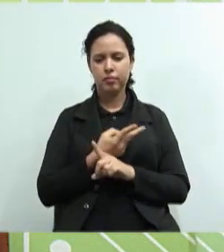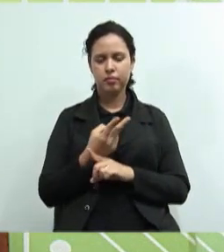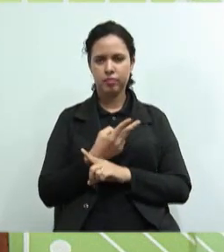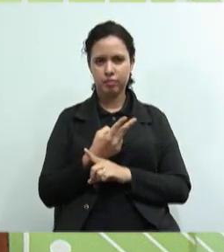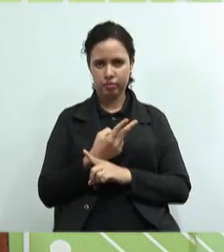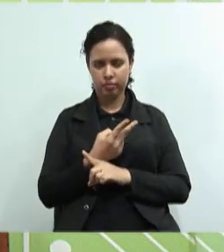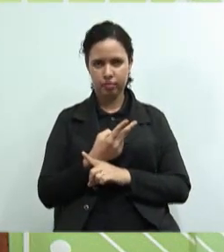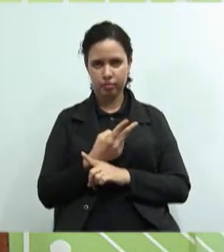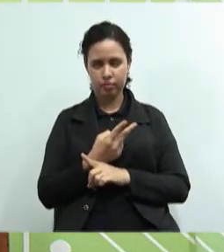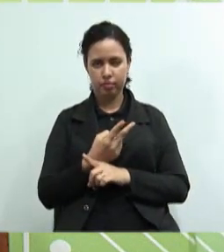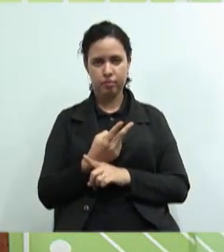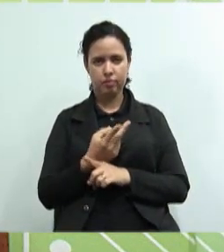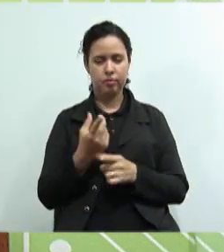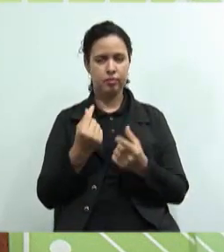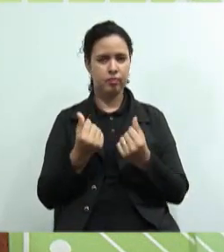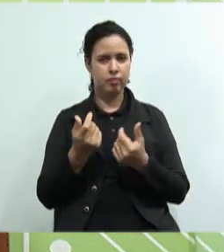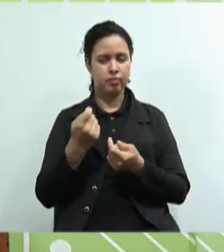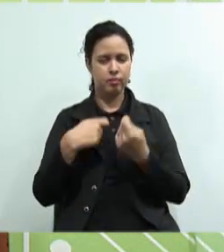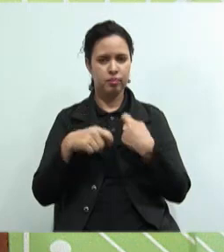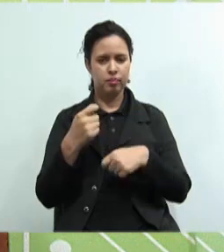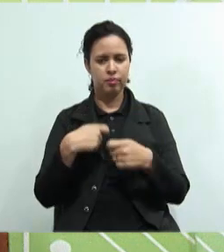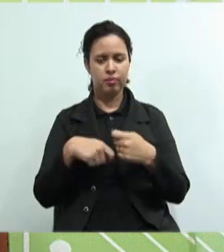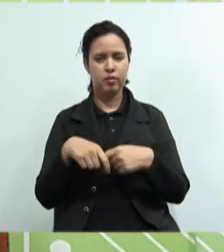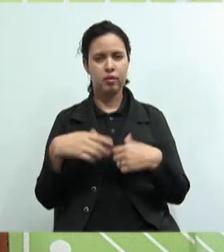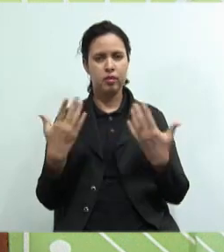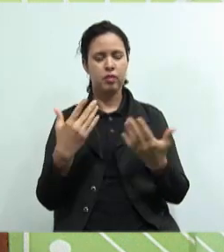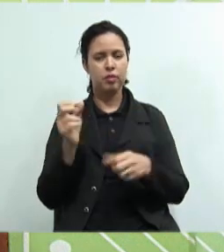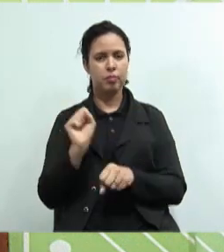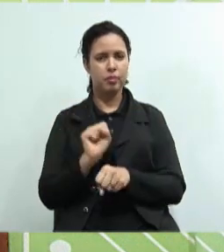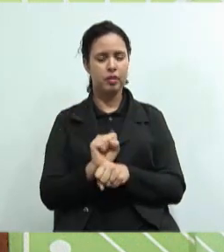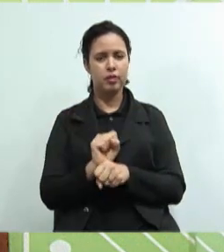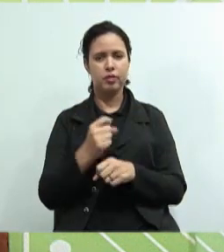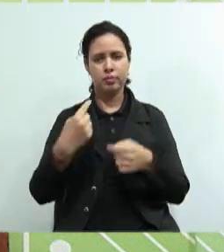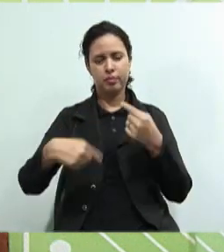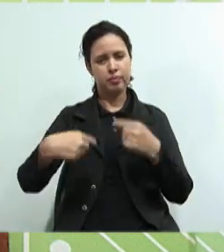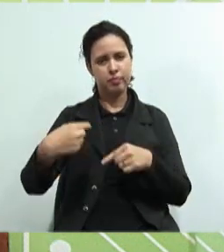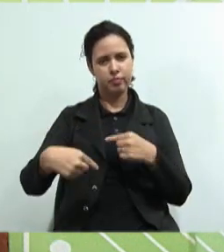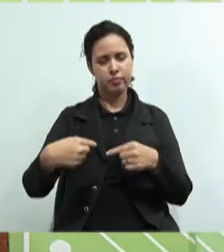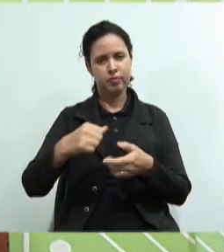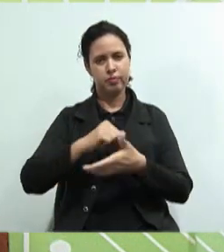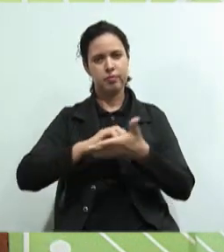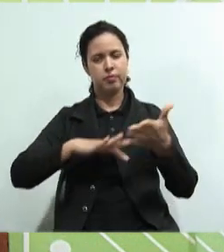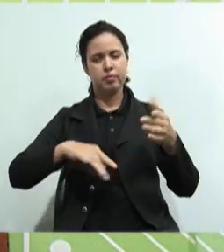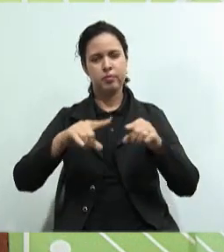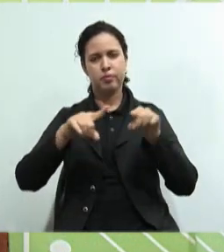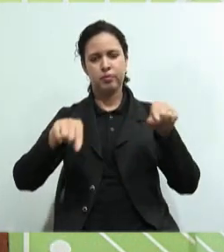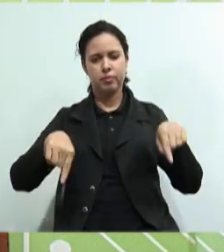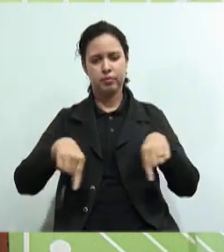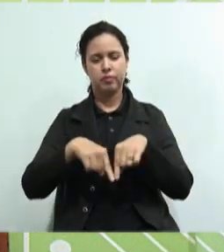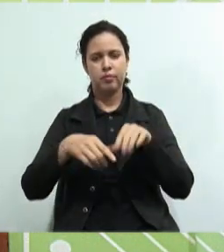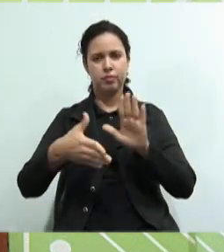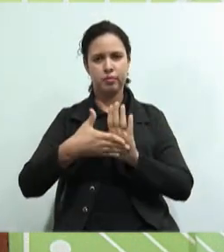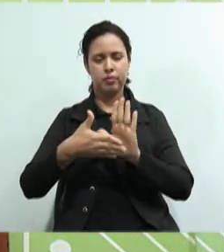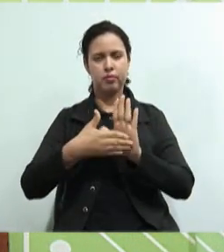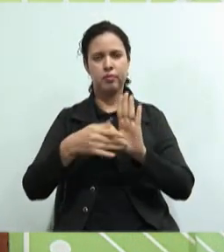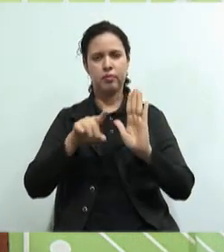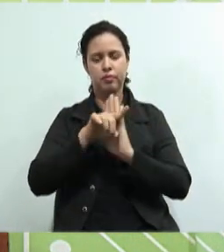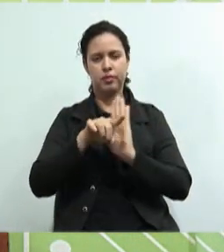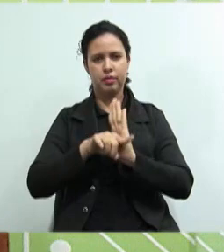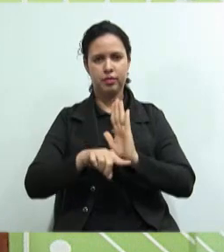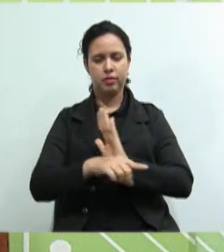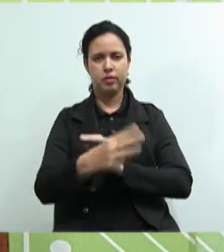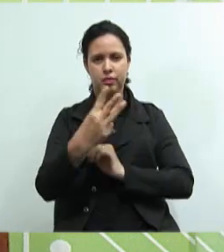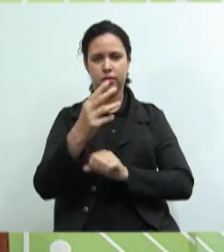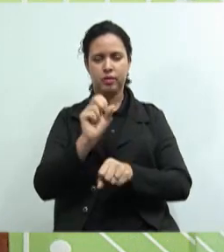econômica. Agora nós fizemos essa pausa para discutir um pouco as atividades de sala, nós fizemos uma proposta de 3 perguntas e